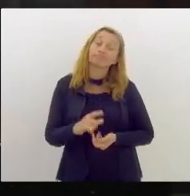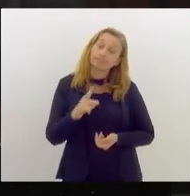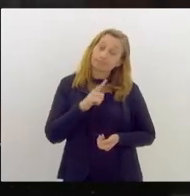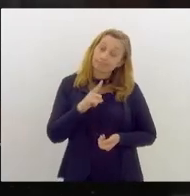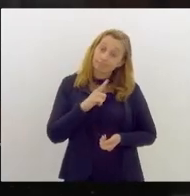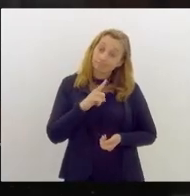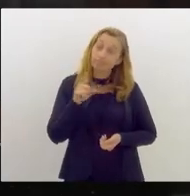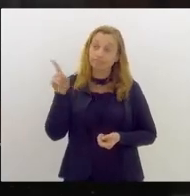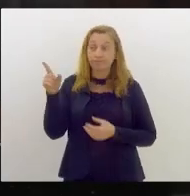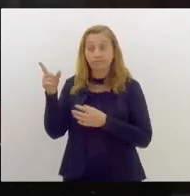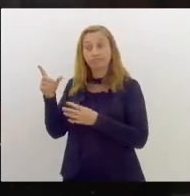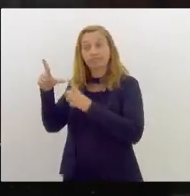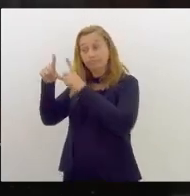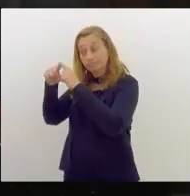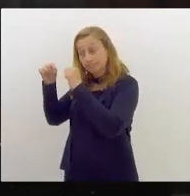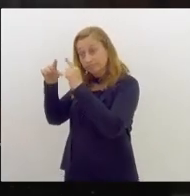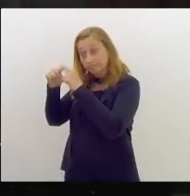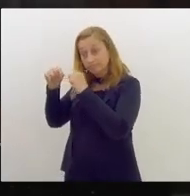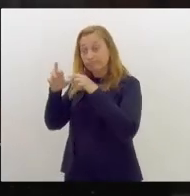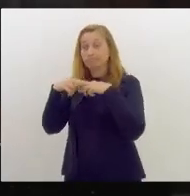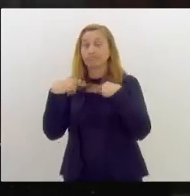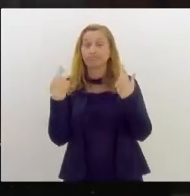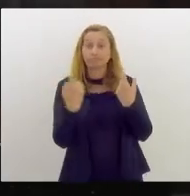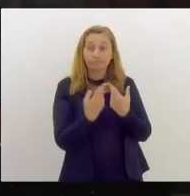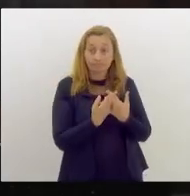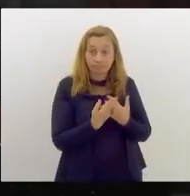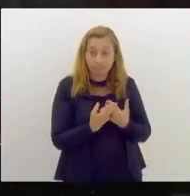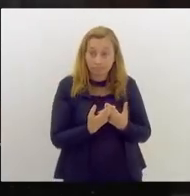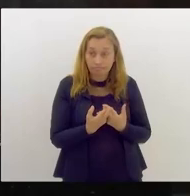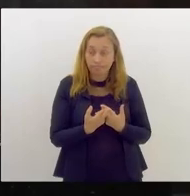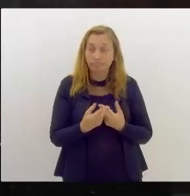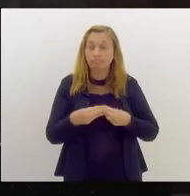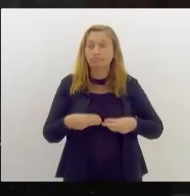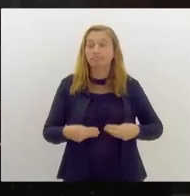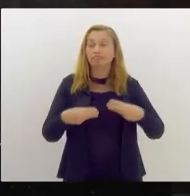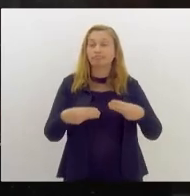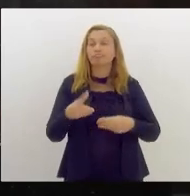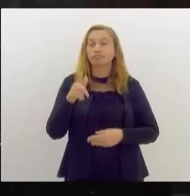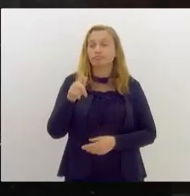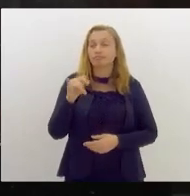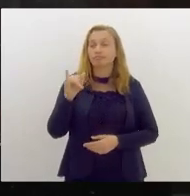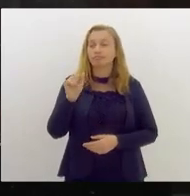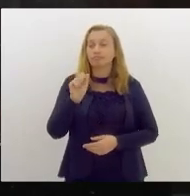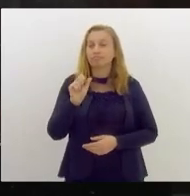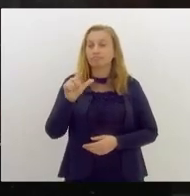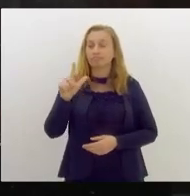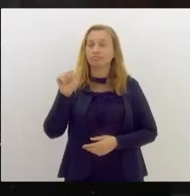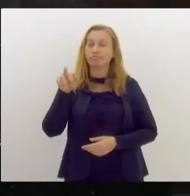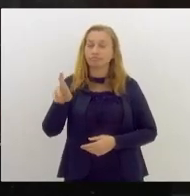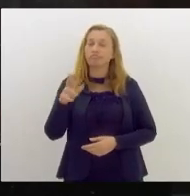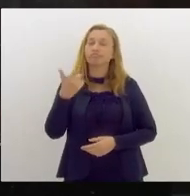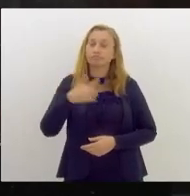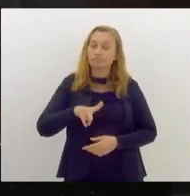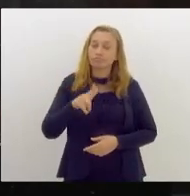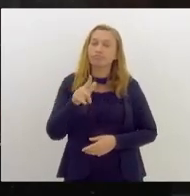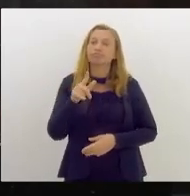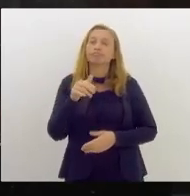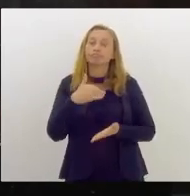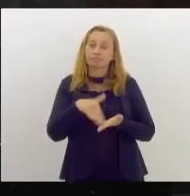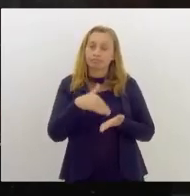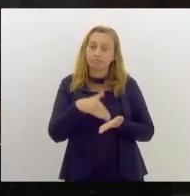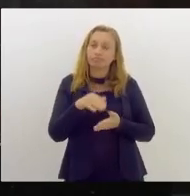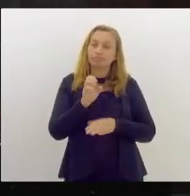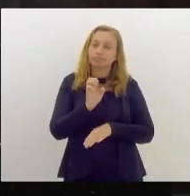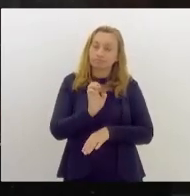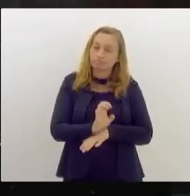lá em Brasília uma reunião do ministro Gilmar Mendes novamente com os secretários de estado que